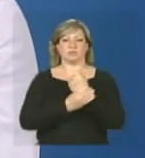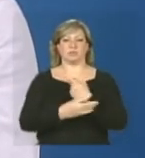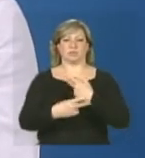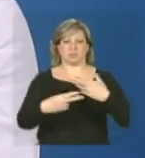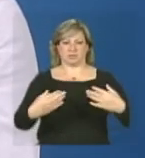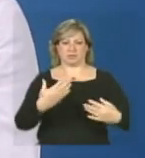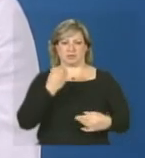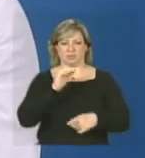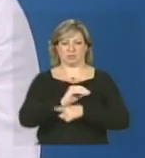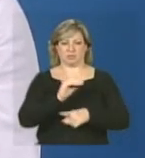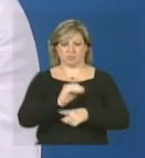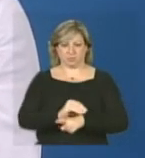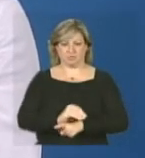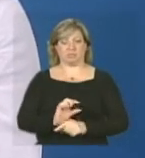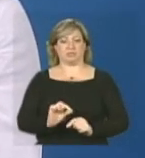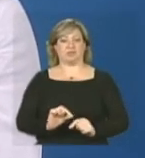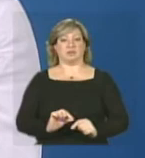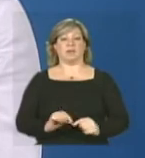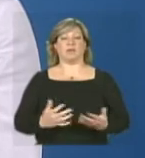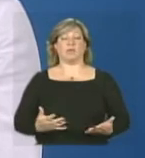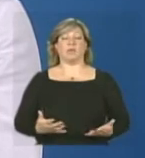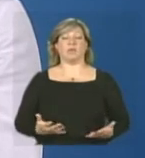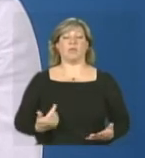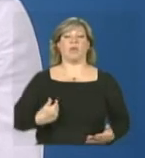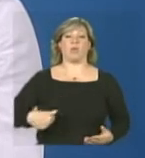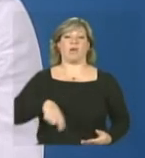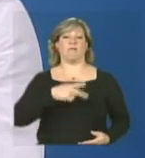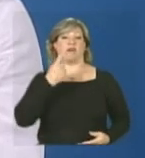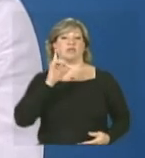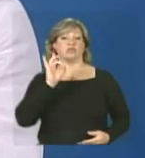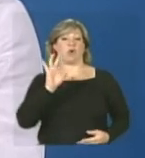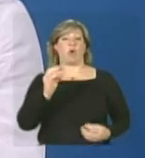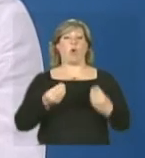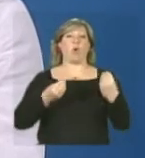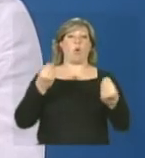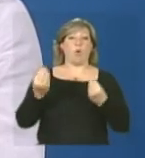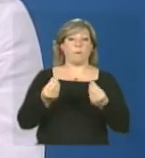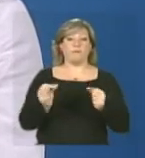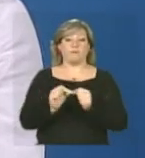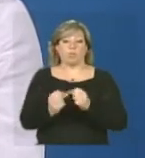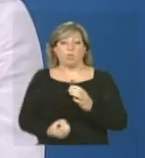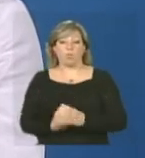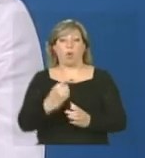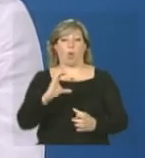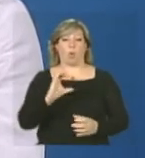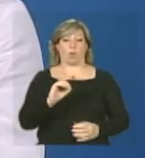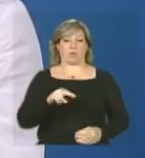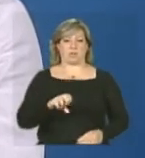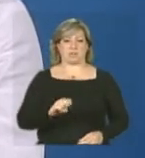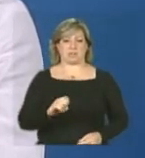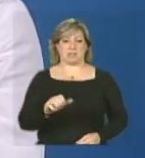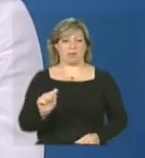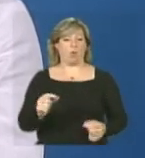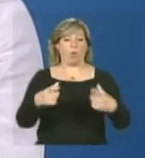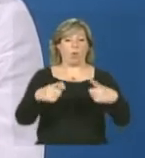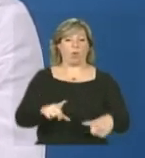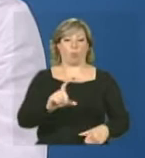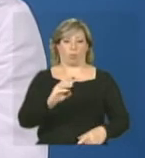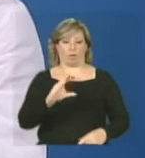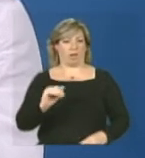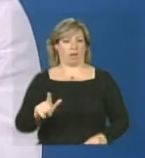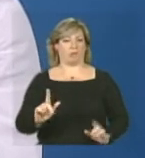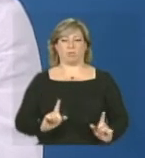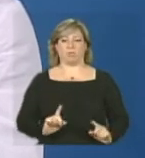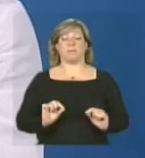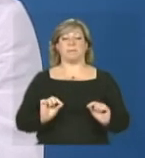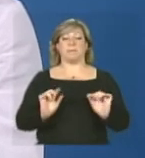Alimentar e Nutricional. Então, não tem mais sentido a gente falar em criar apenas o Conceia ou Conceia local, né? Embora isso seja